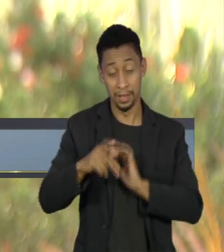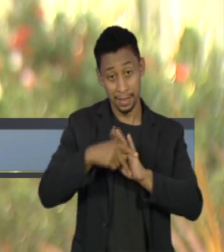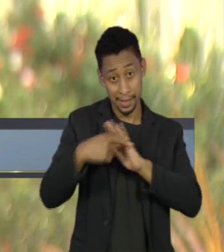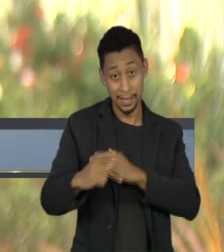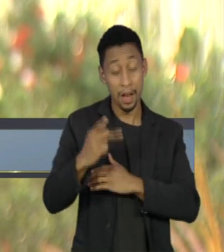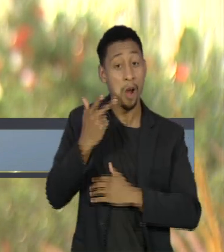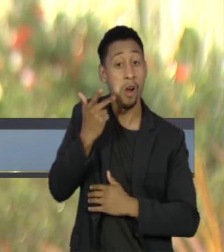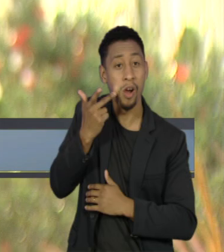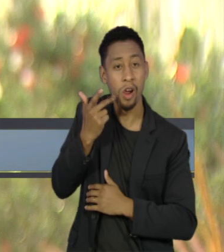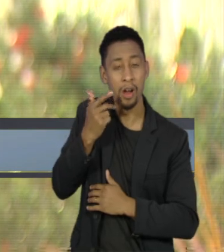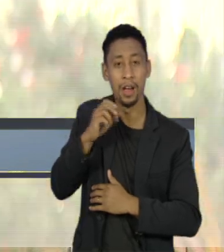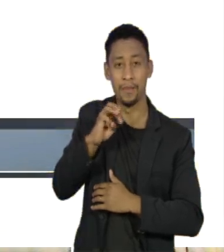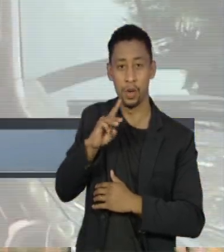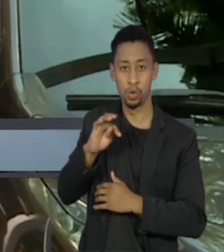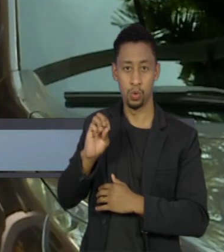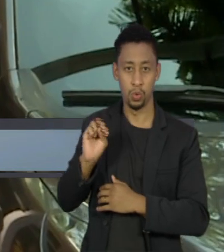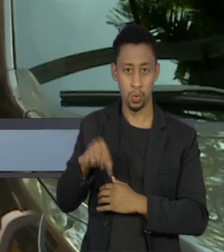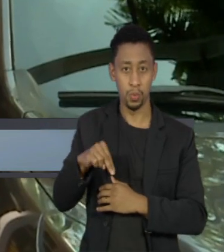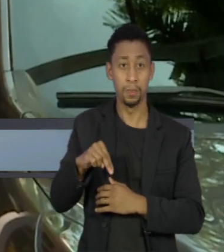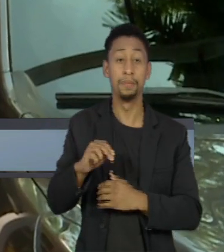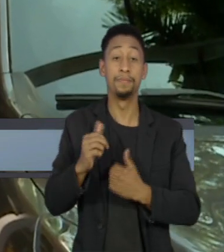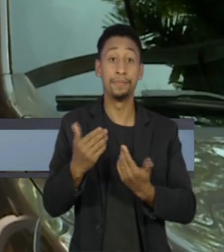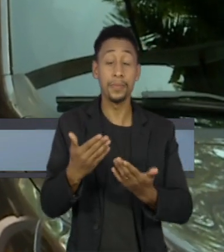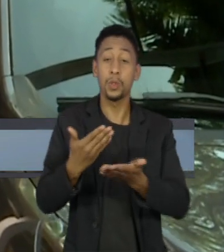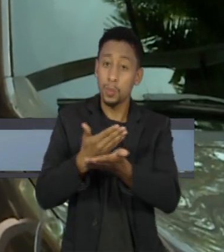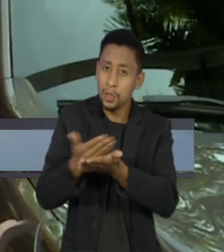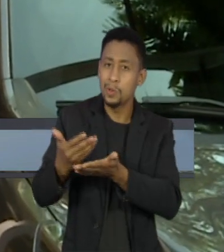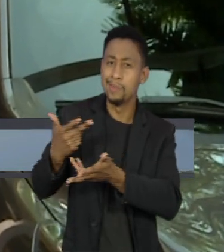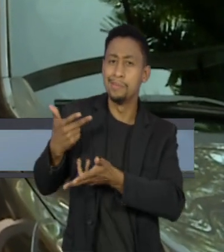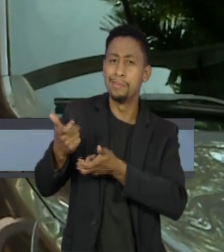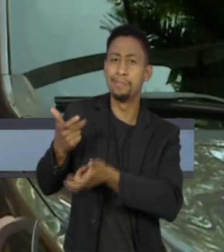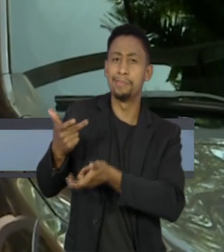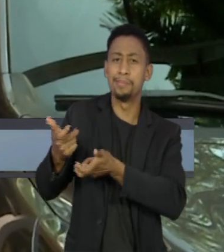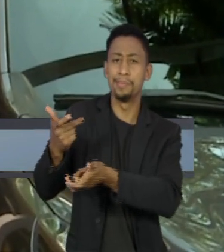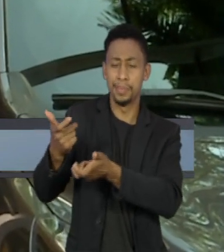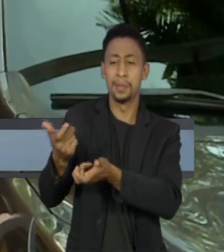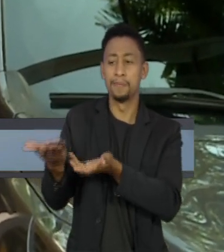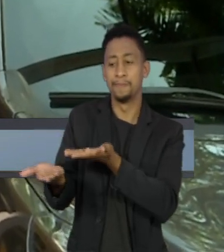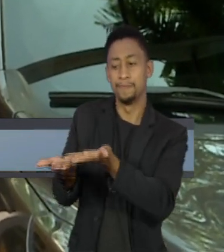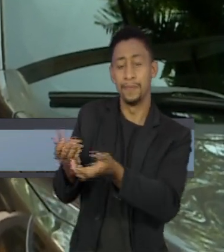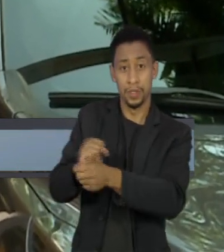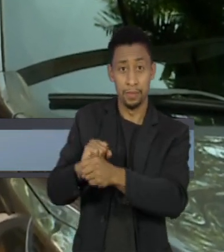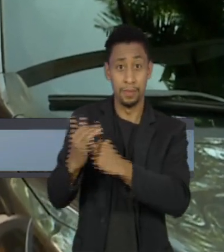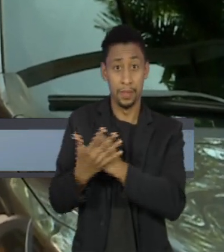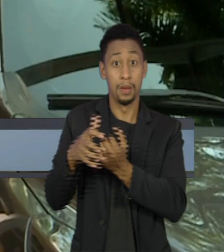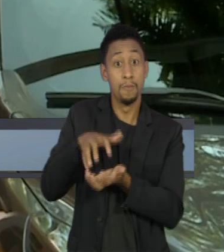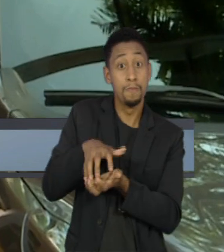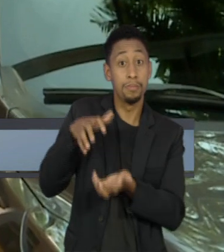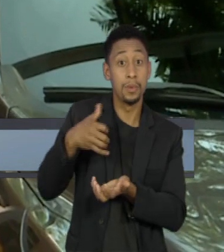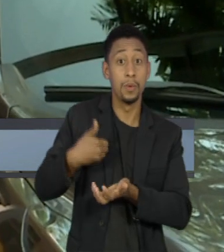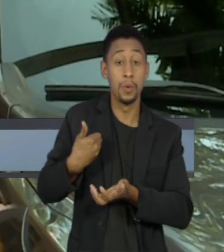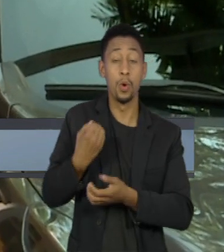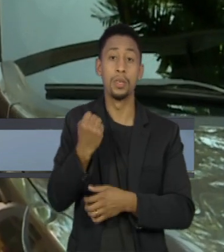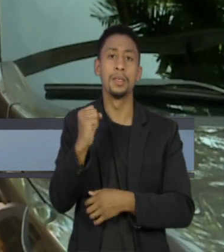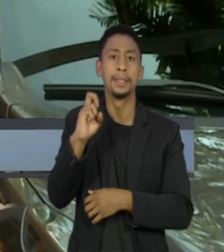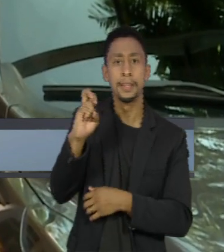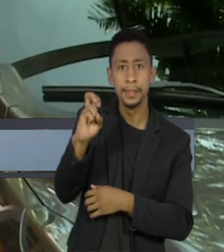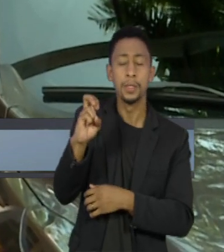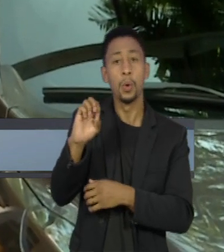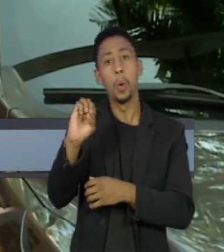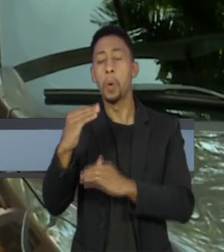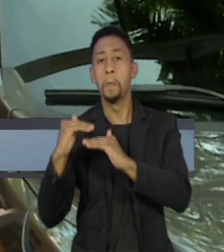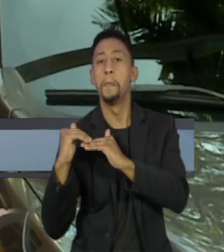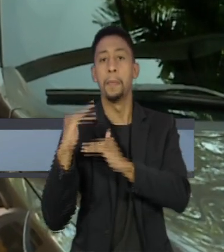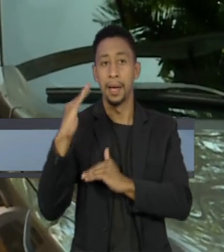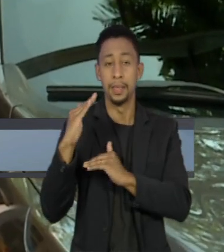De Fortaleza, Everton Lucas. Começou a vacinação contra a Covid-19 para idosos de 85 anos ou mais em Belém,